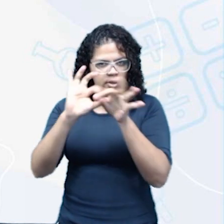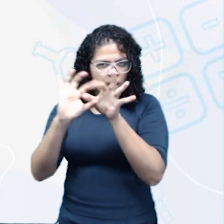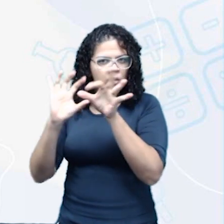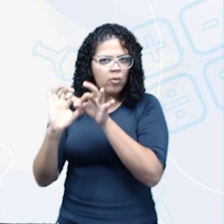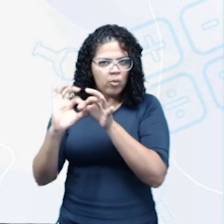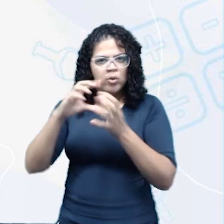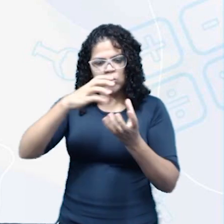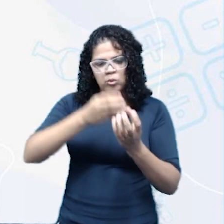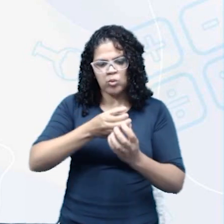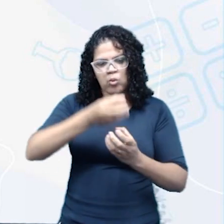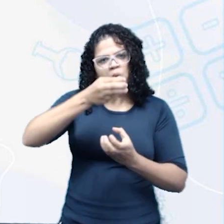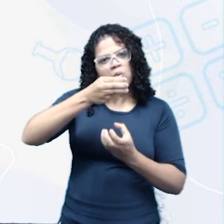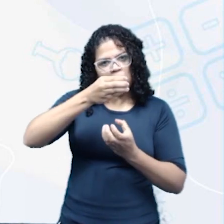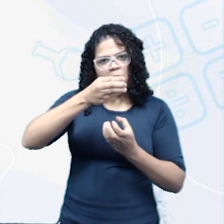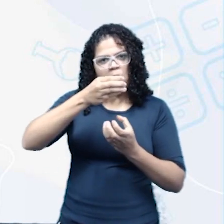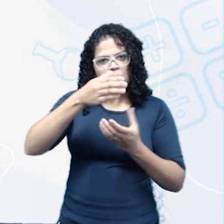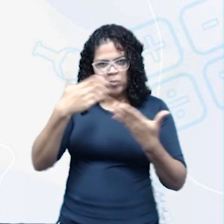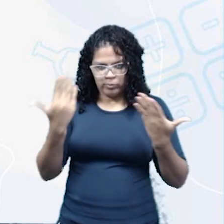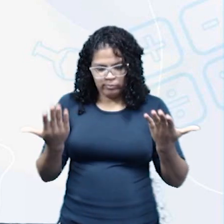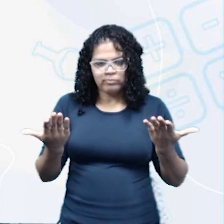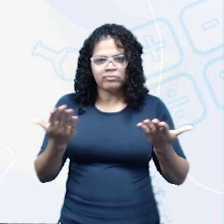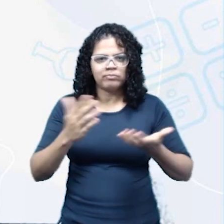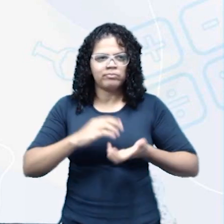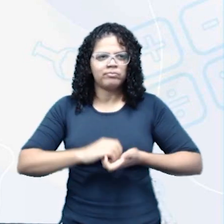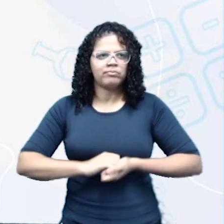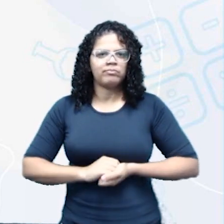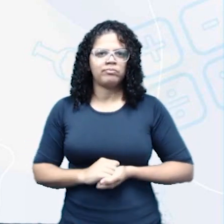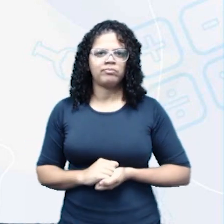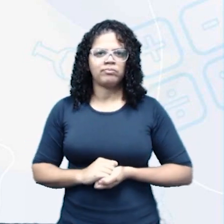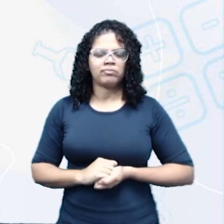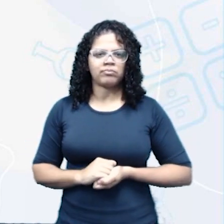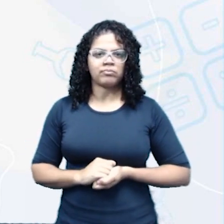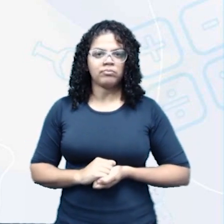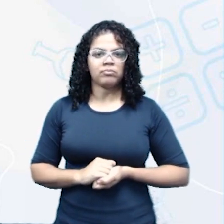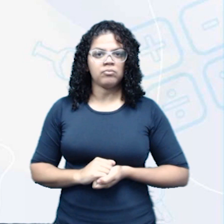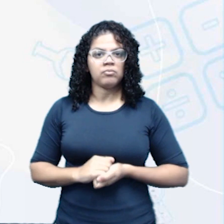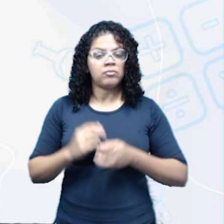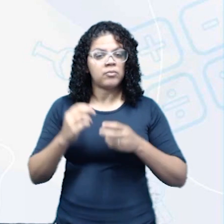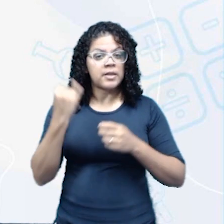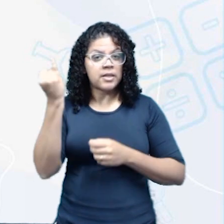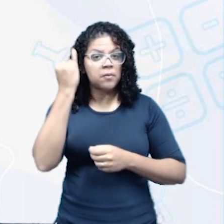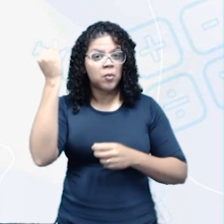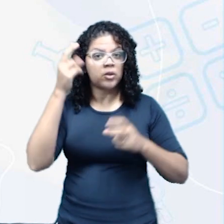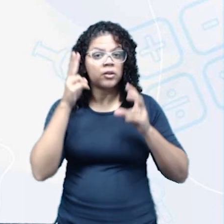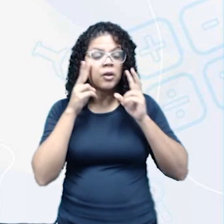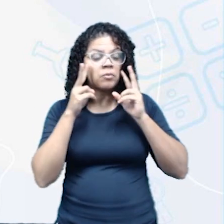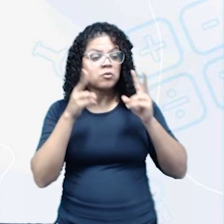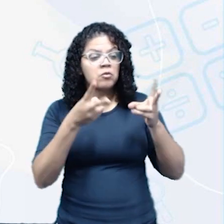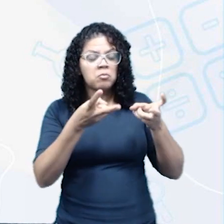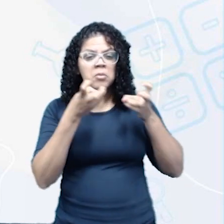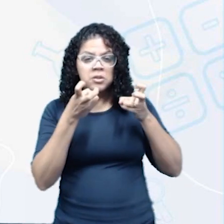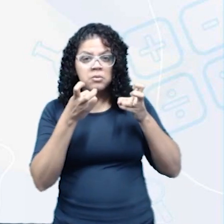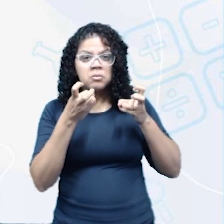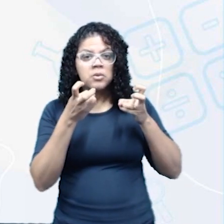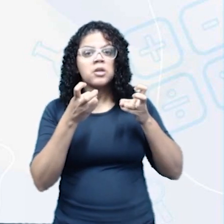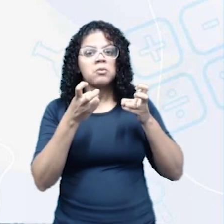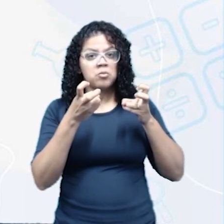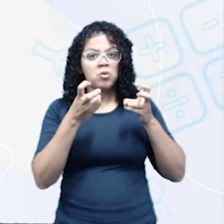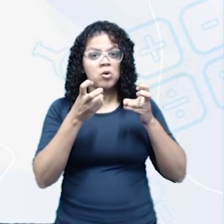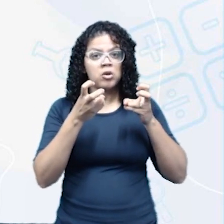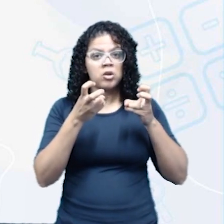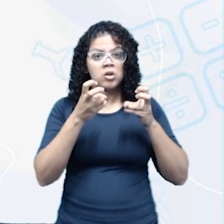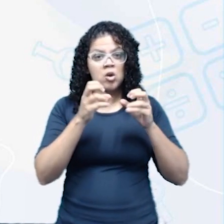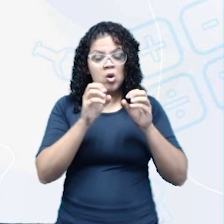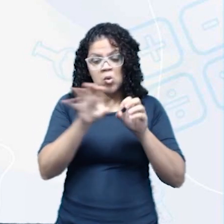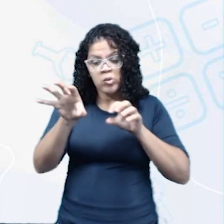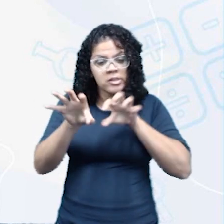xícara, ela não tem uma forma definida. Mas é interessante a gente ver que os espaços entre as moléculas já é um pouco maior